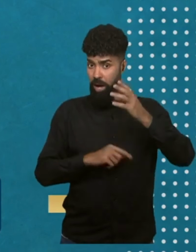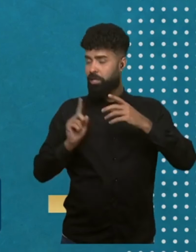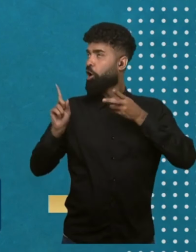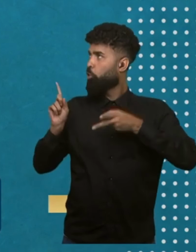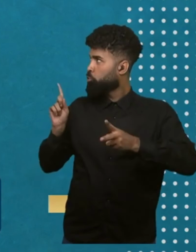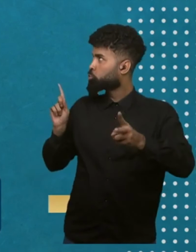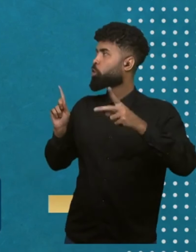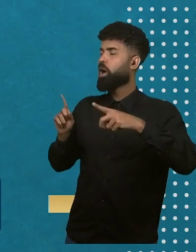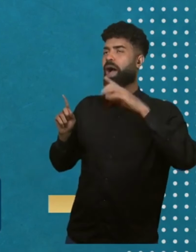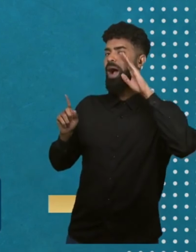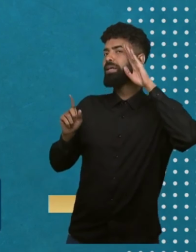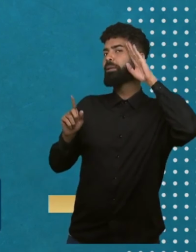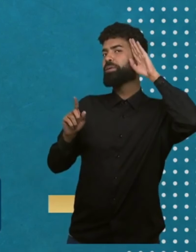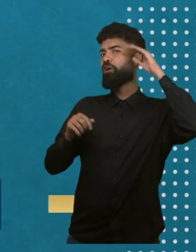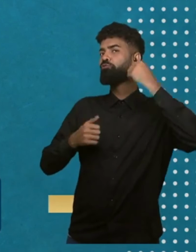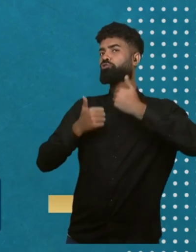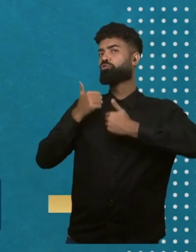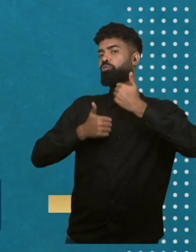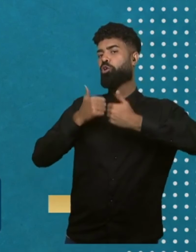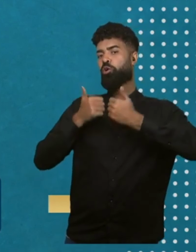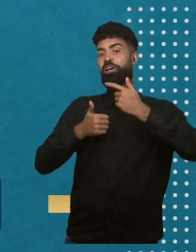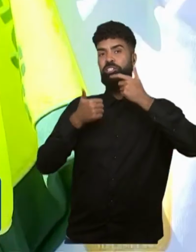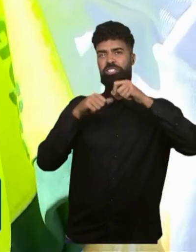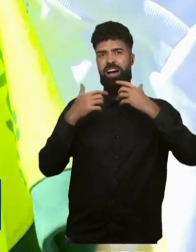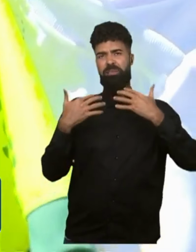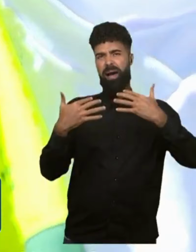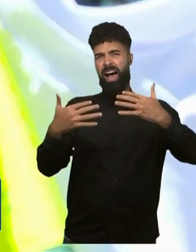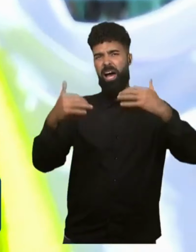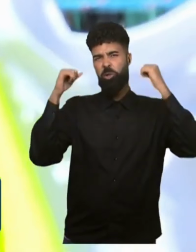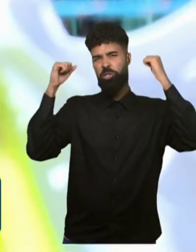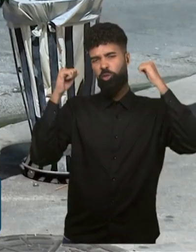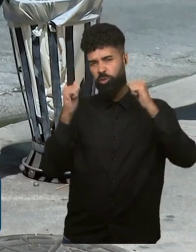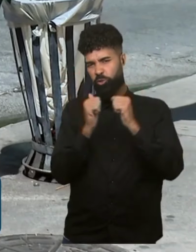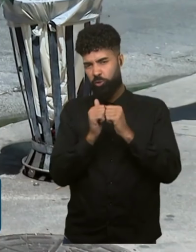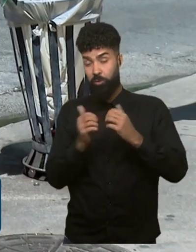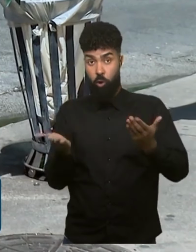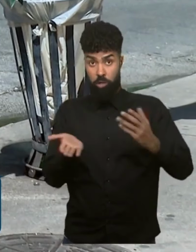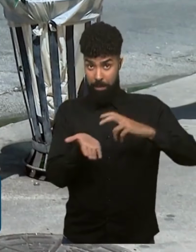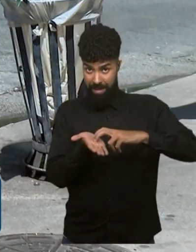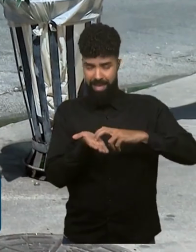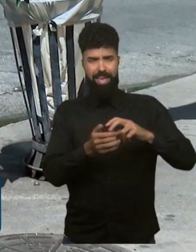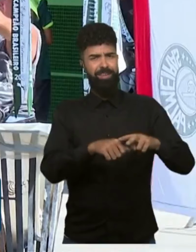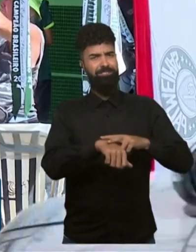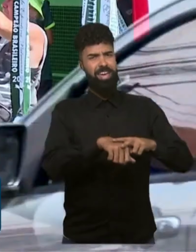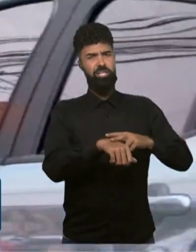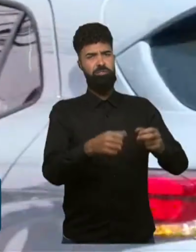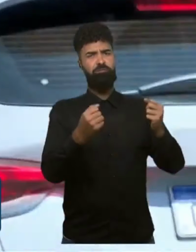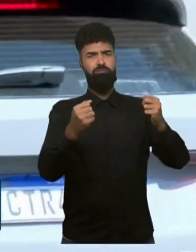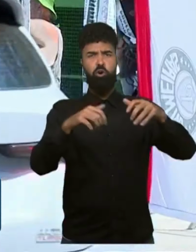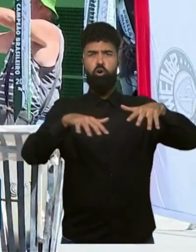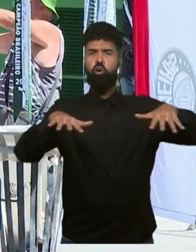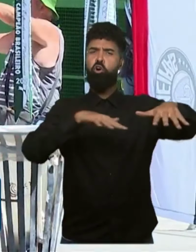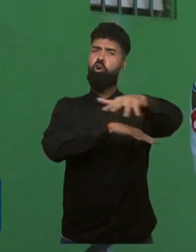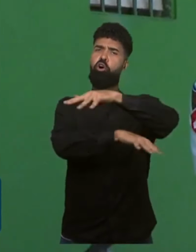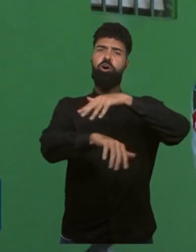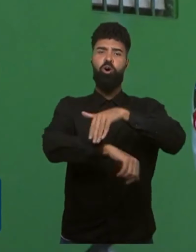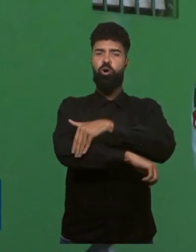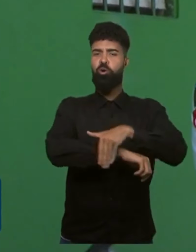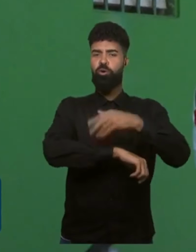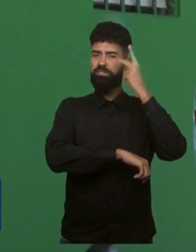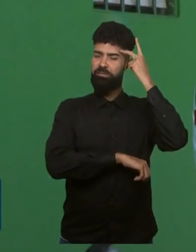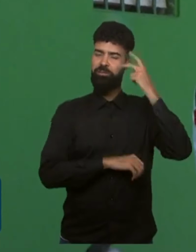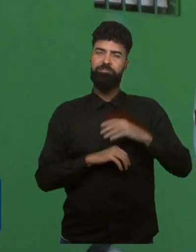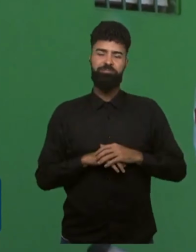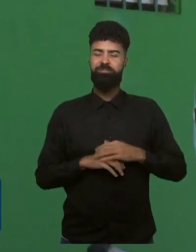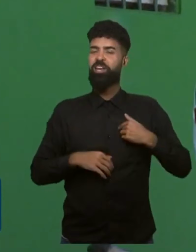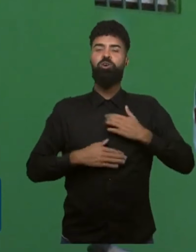academia de futebol, desta vez com os torcedores. Hoje pela manhã, o verde predominou nas ruas de São Paulo. Muito feliz